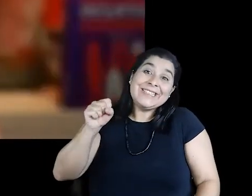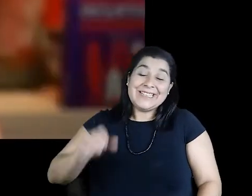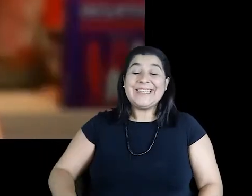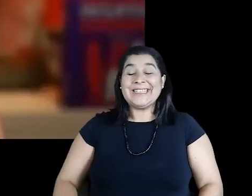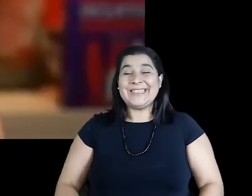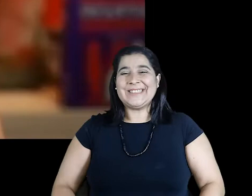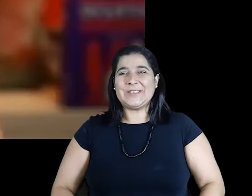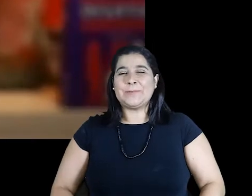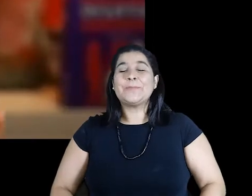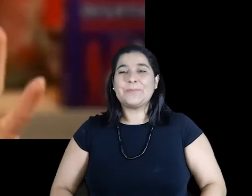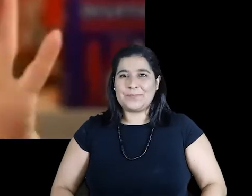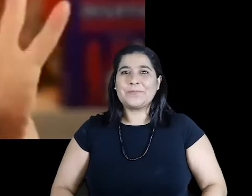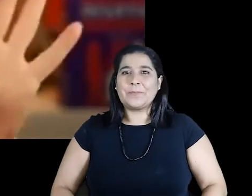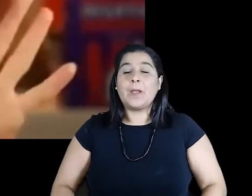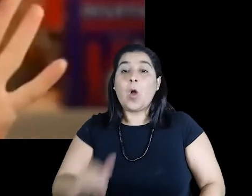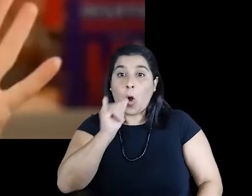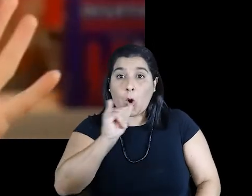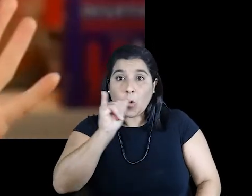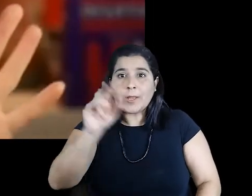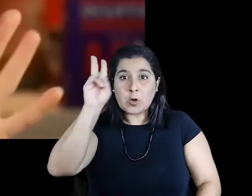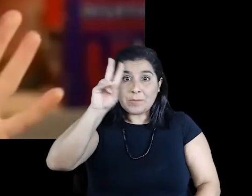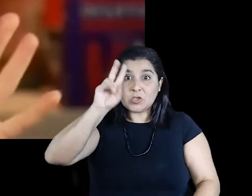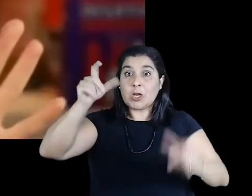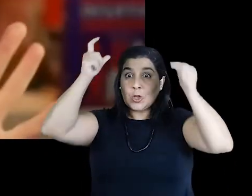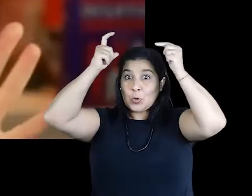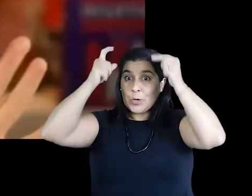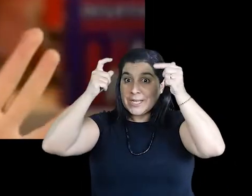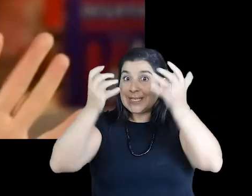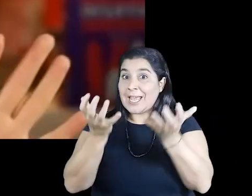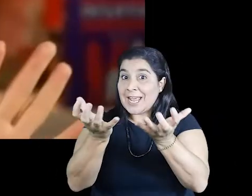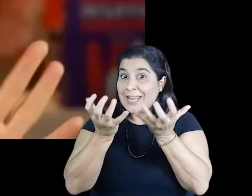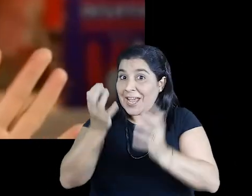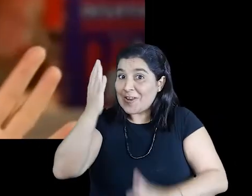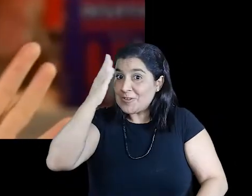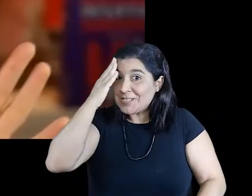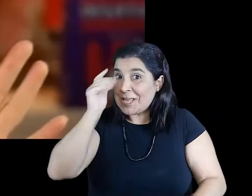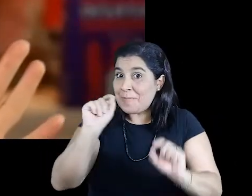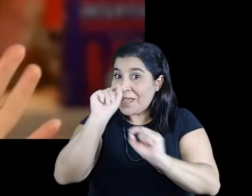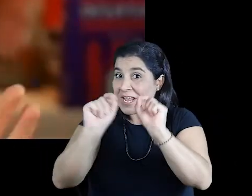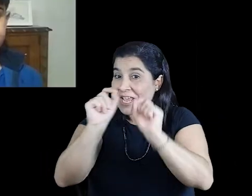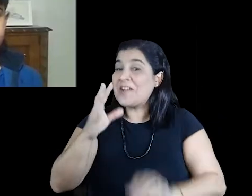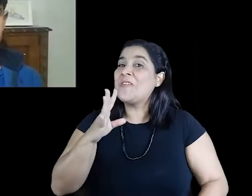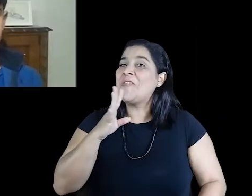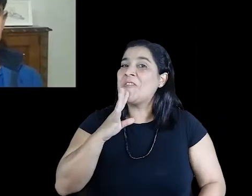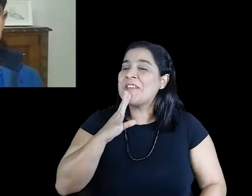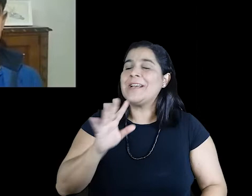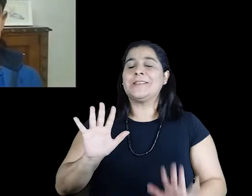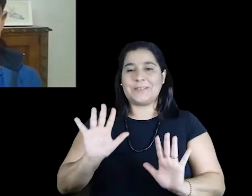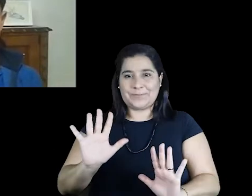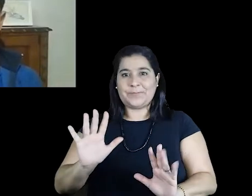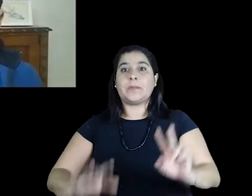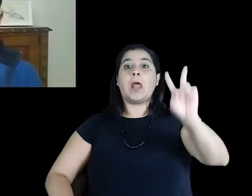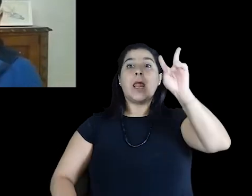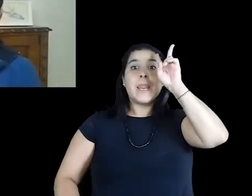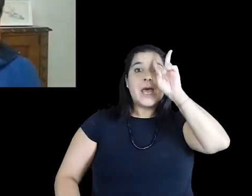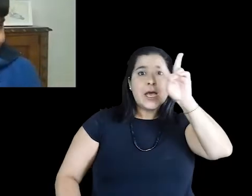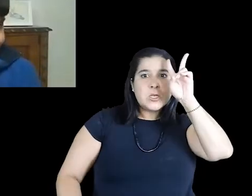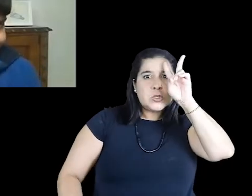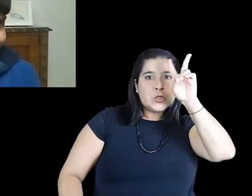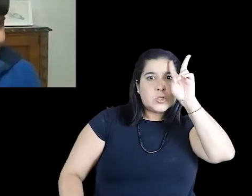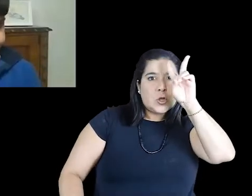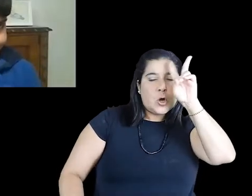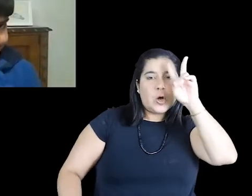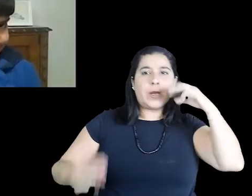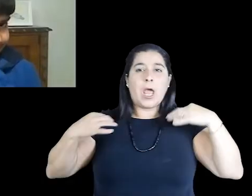ser, Giuseppe. Eu vou contar uma história de um rei, hein? Quero ver quem já ouviu falar dessa história. Nessa história, quem